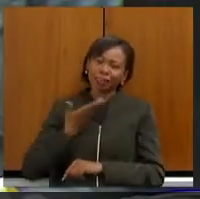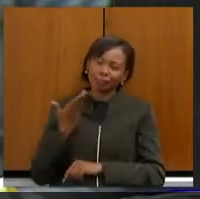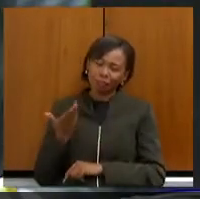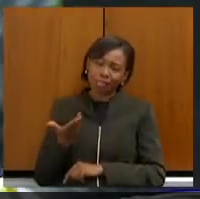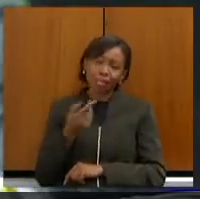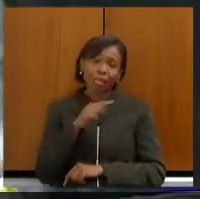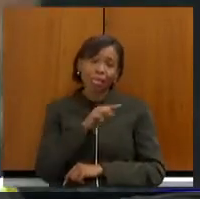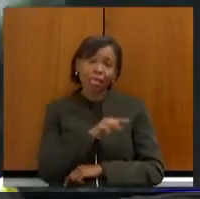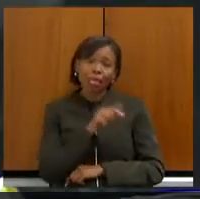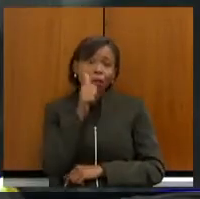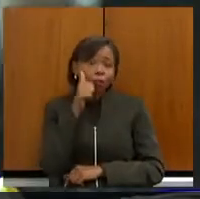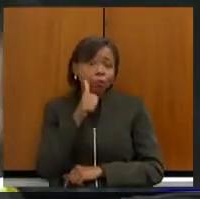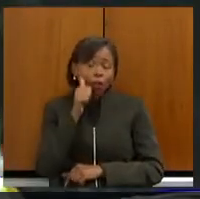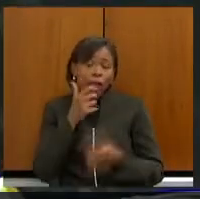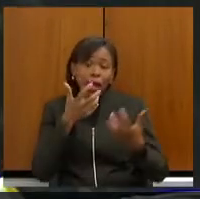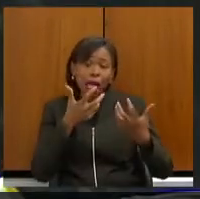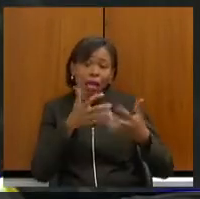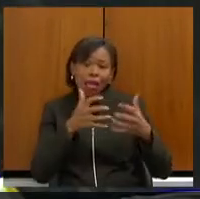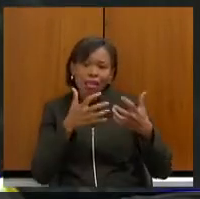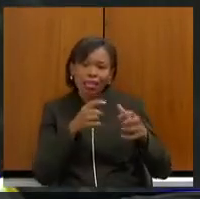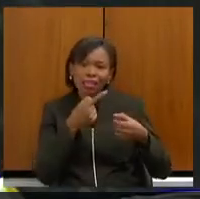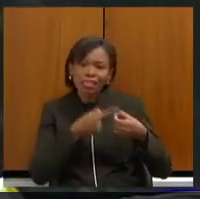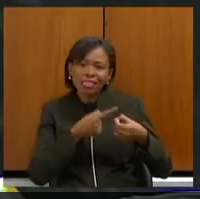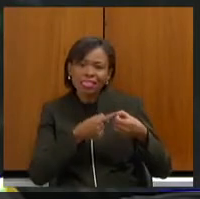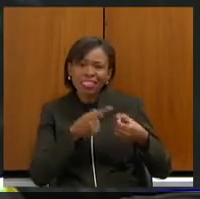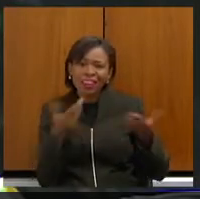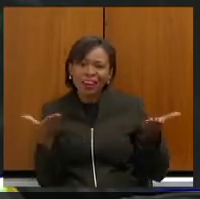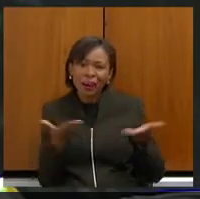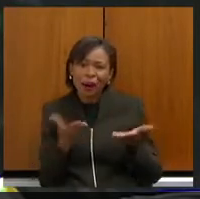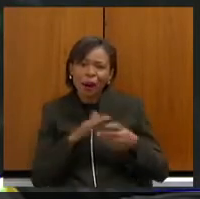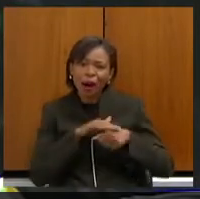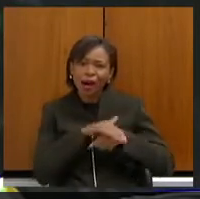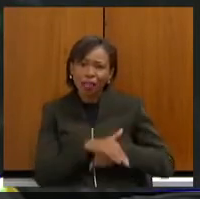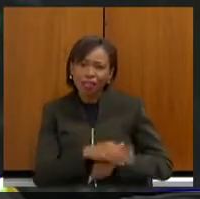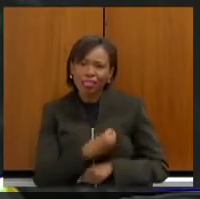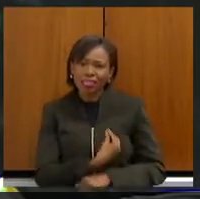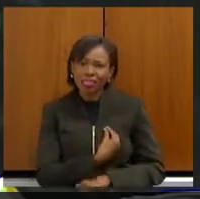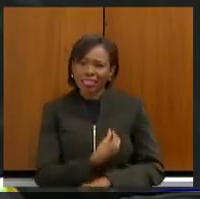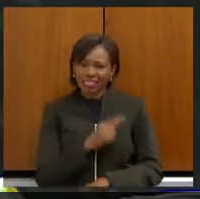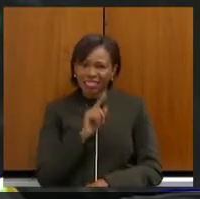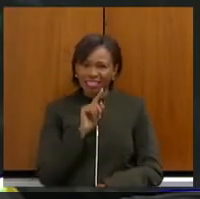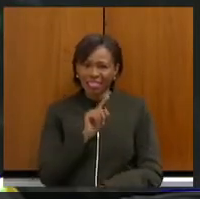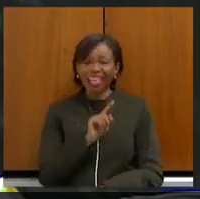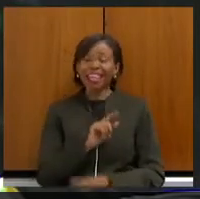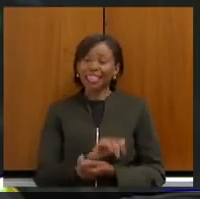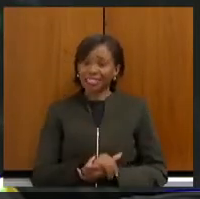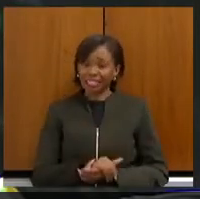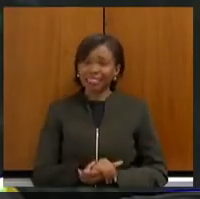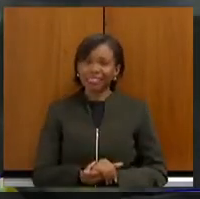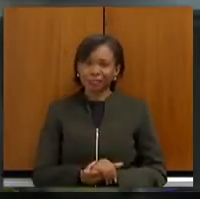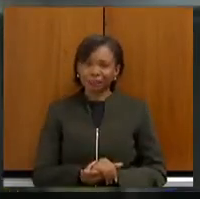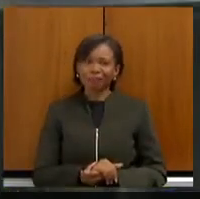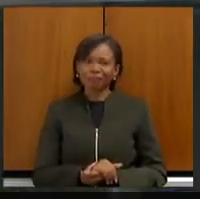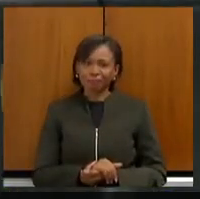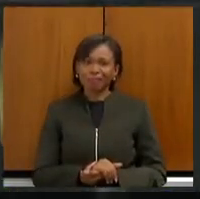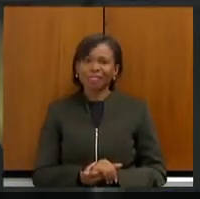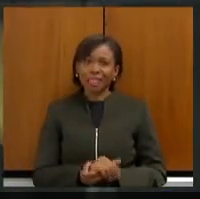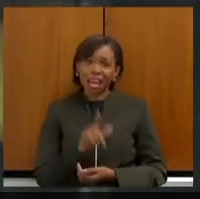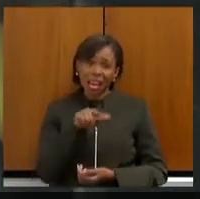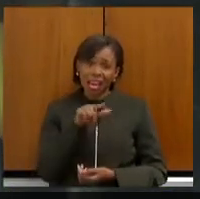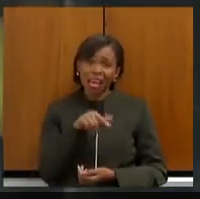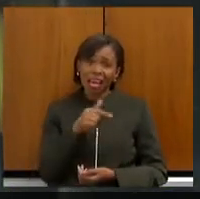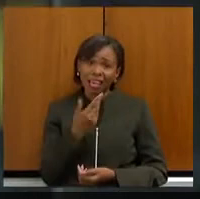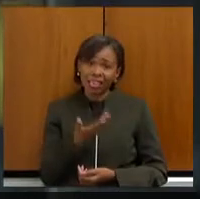do município só azeite agora a noite estão lá né no momento do meio que festivo mas estão lá né E aí é isso